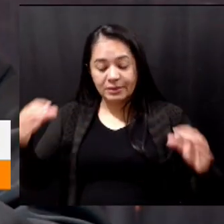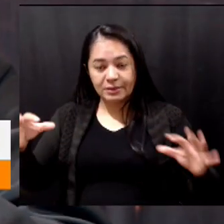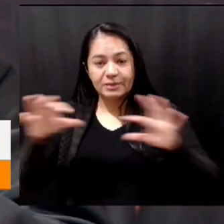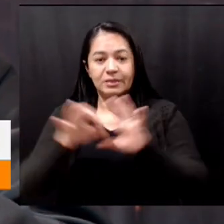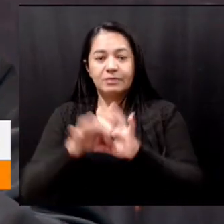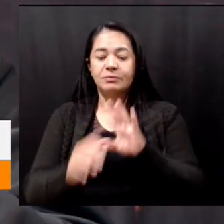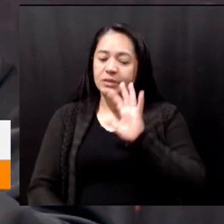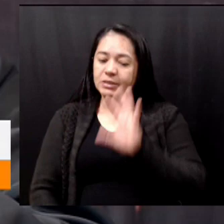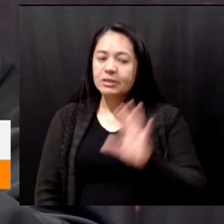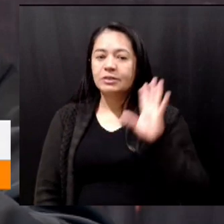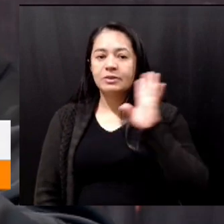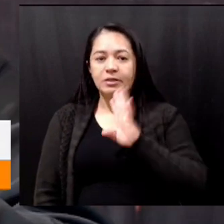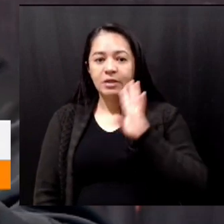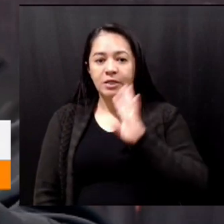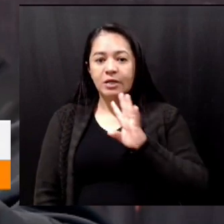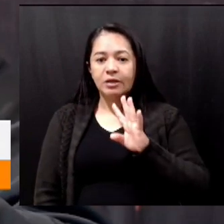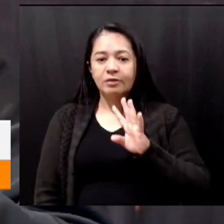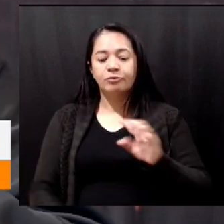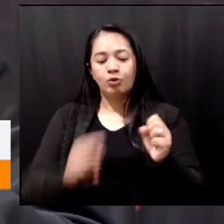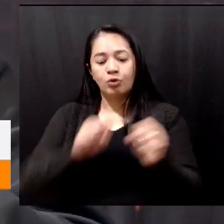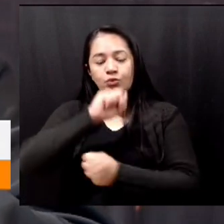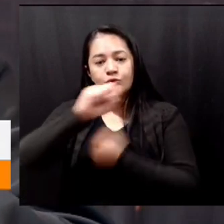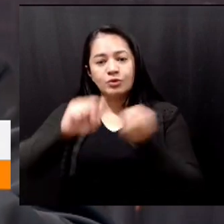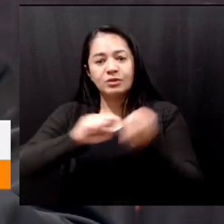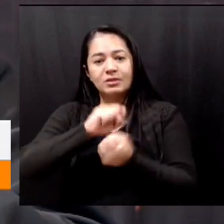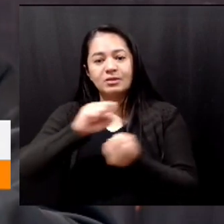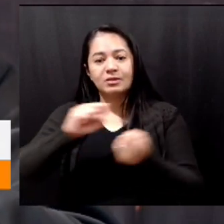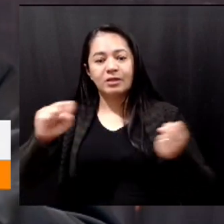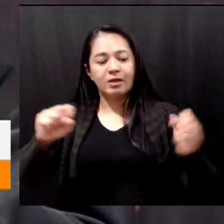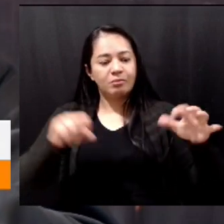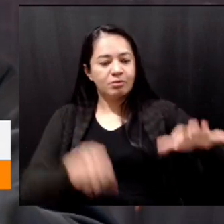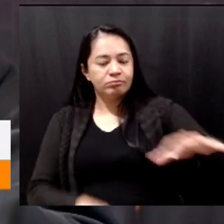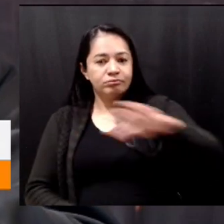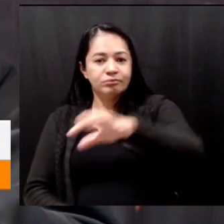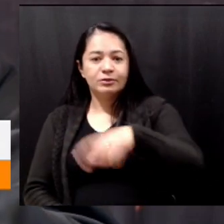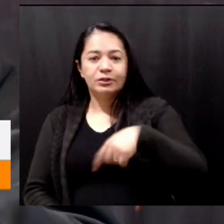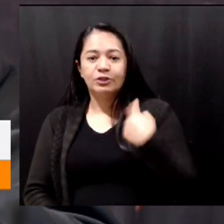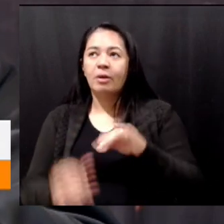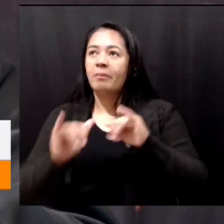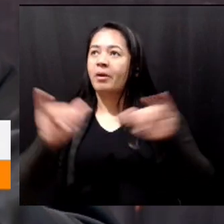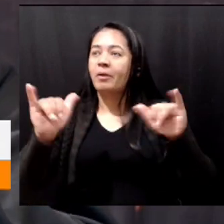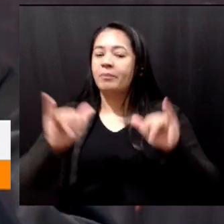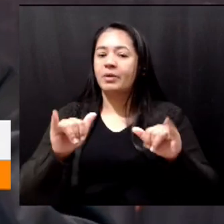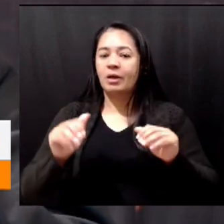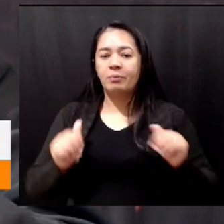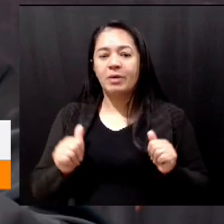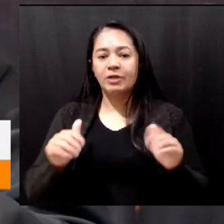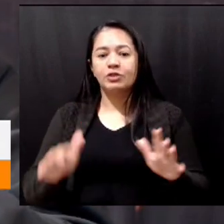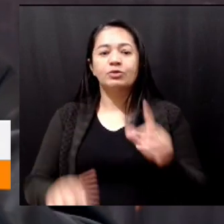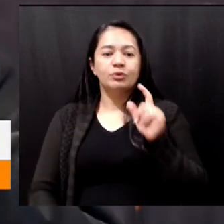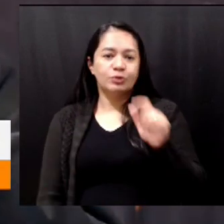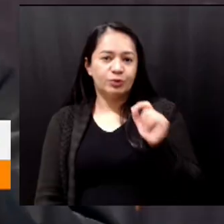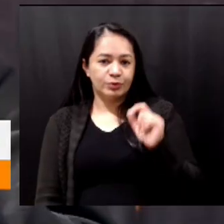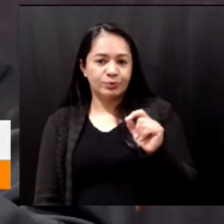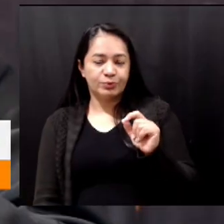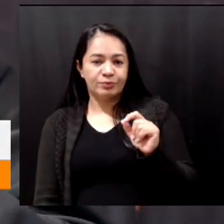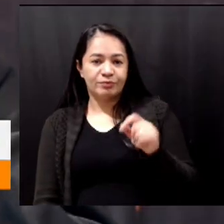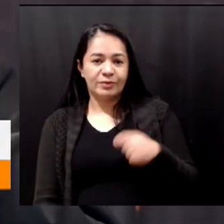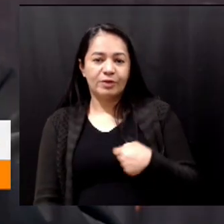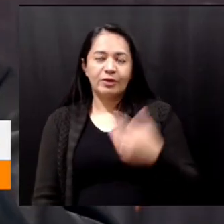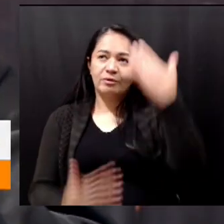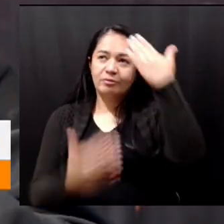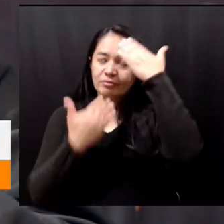ecossistemas regionais. E aí, na linha do cacarejar, nós tivemos uma iniciativa, e aí eu queria agradecer muito o professor Iogi,